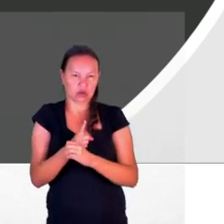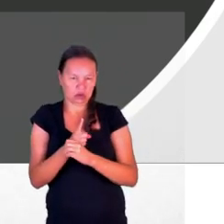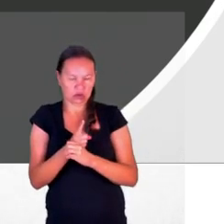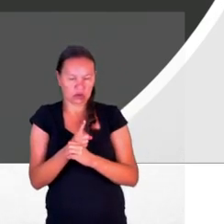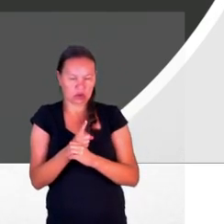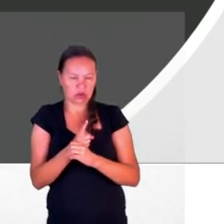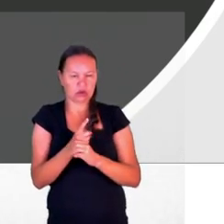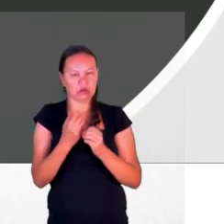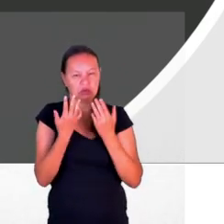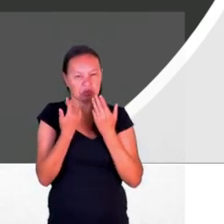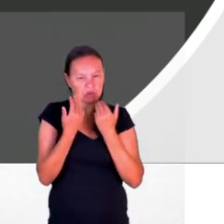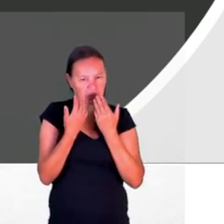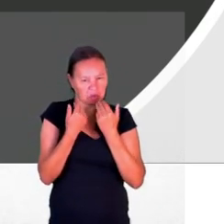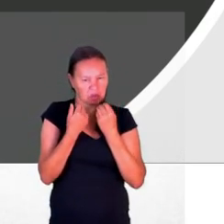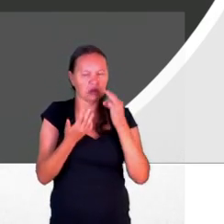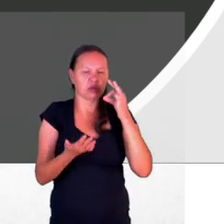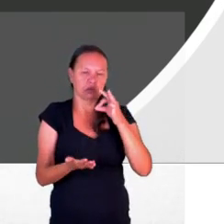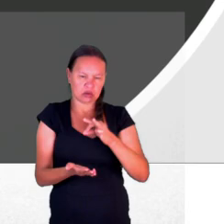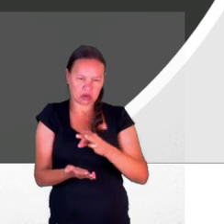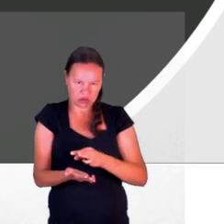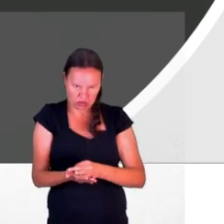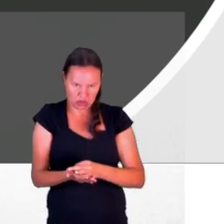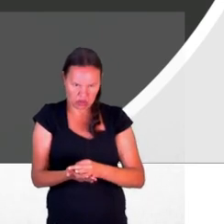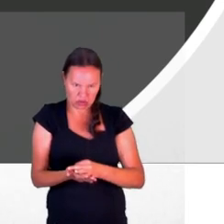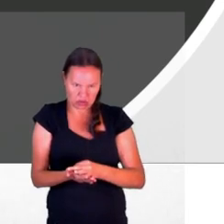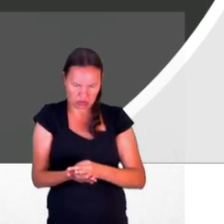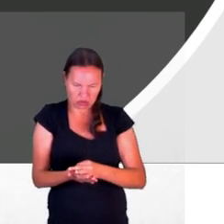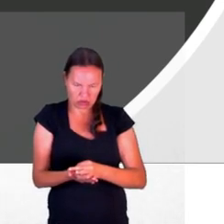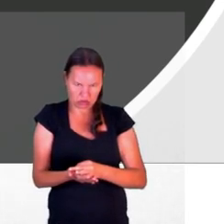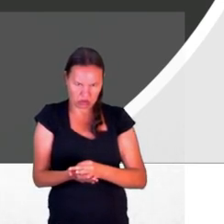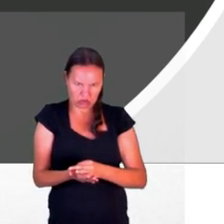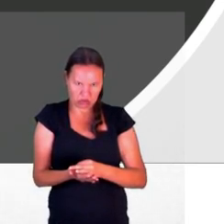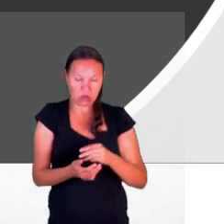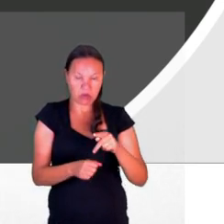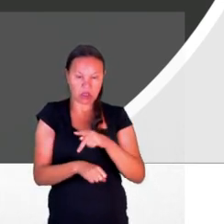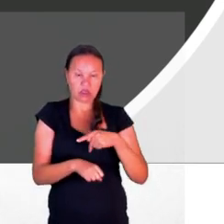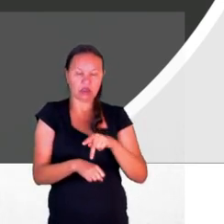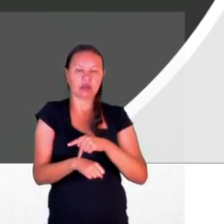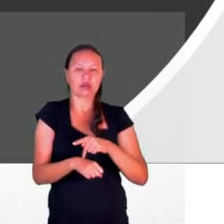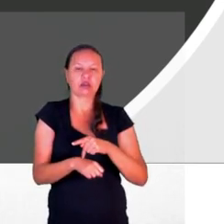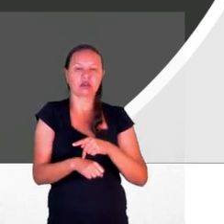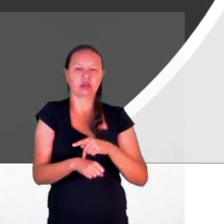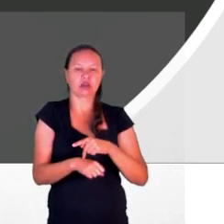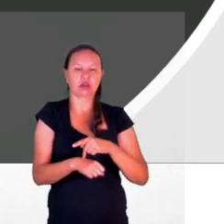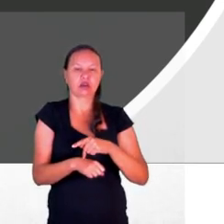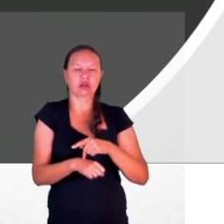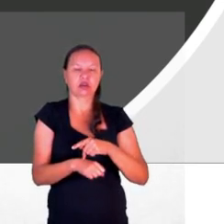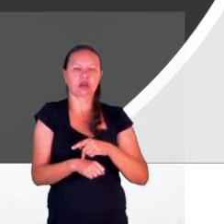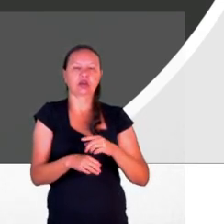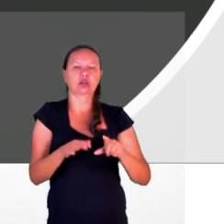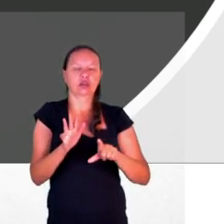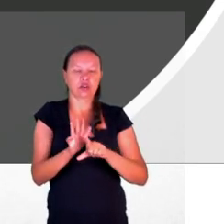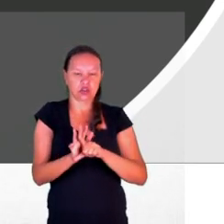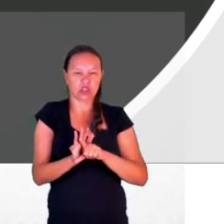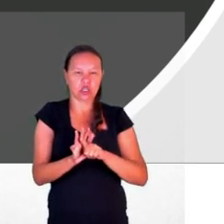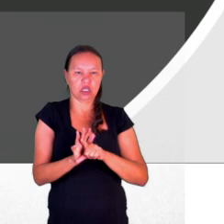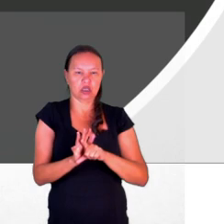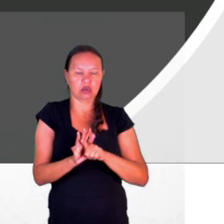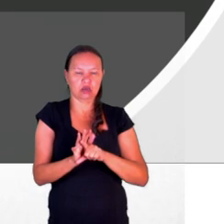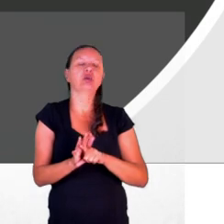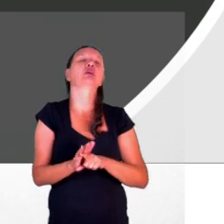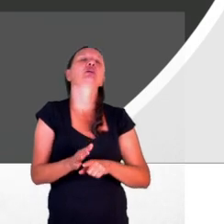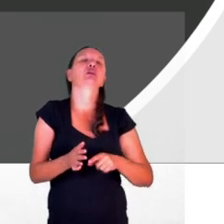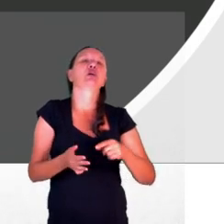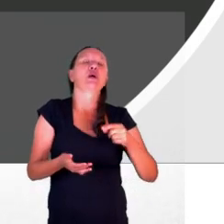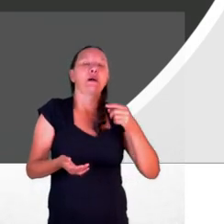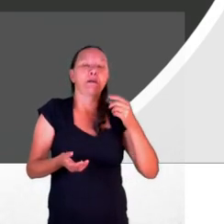adequada o estado tem o dever de abster-se de atividade que obstaculizam o acesso das pessoas aos alimentos